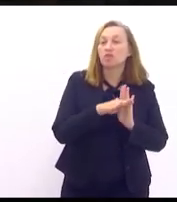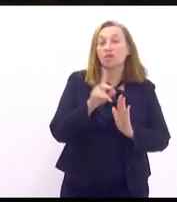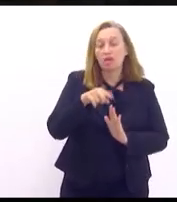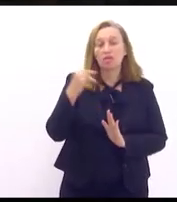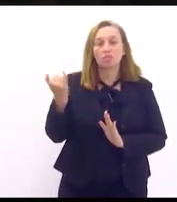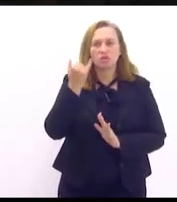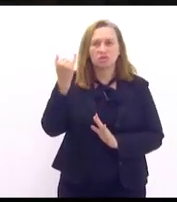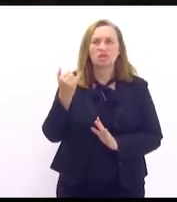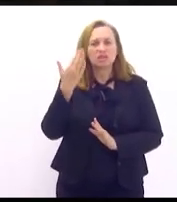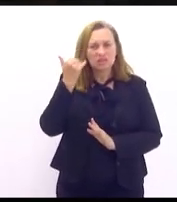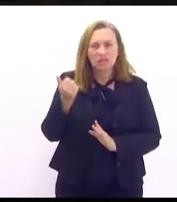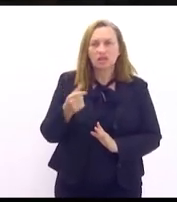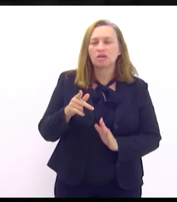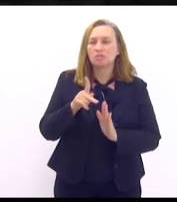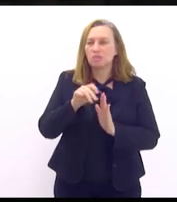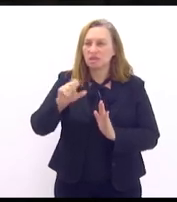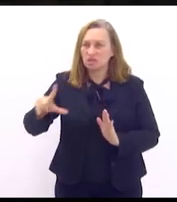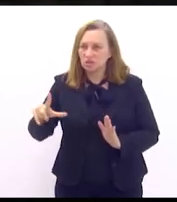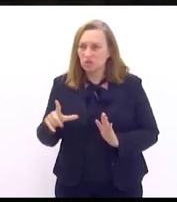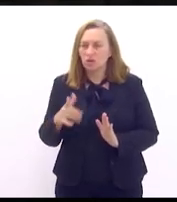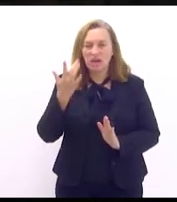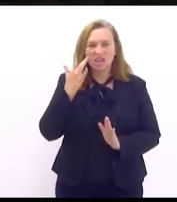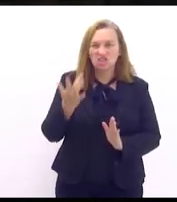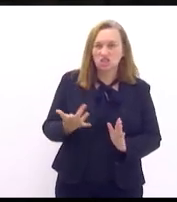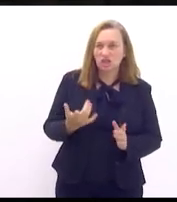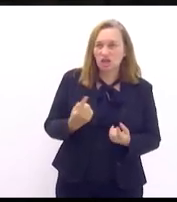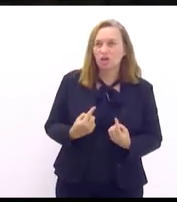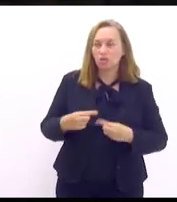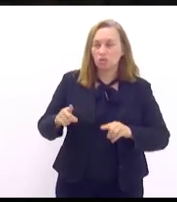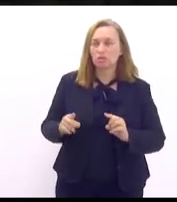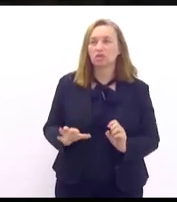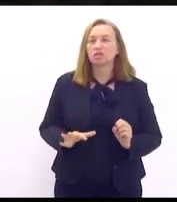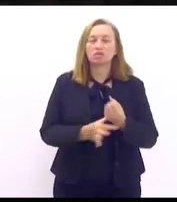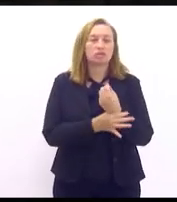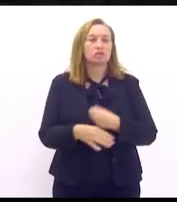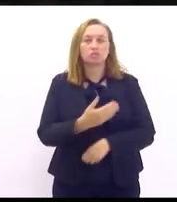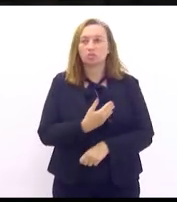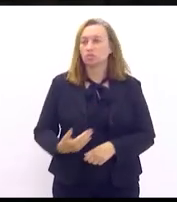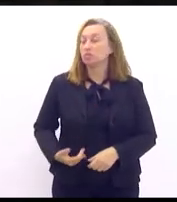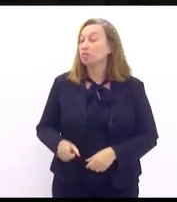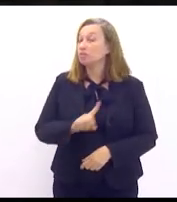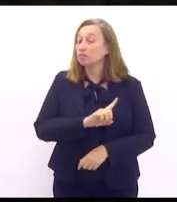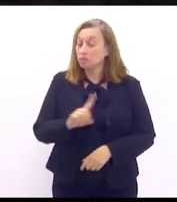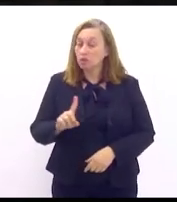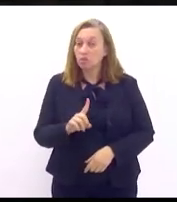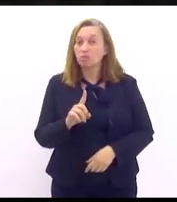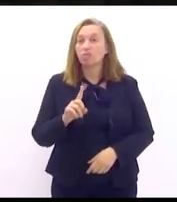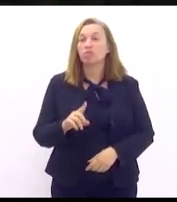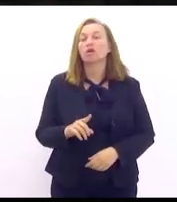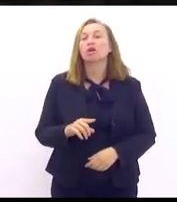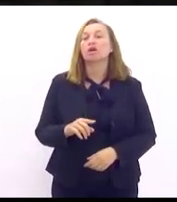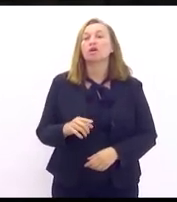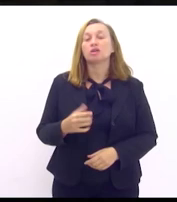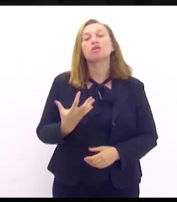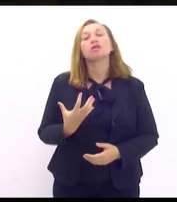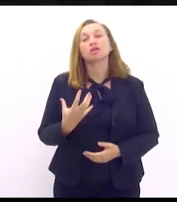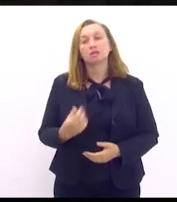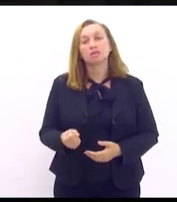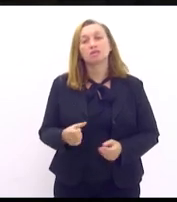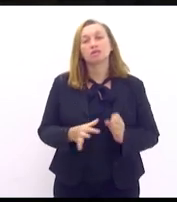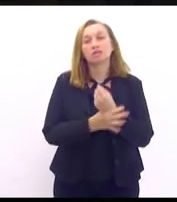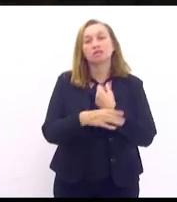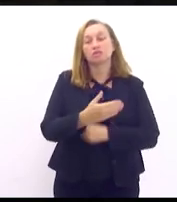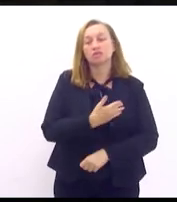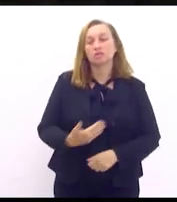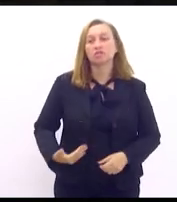Não é porque nós somos do PSOL, como tentam nos taxar, que nós somos contrários à segurança pública. Não. Pelo contrário, a gente é favorável à segurança pública,